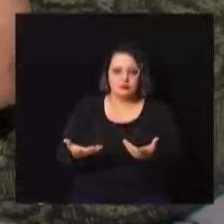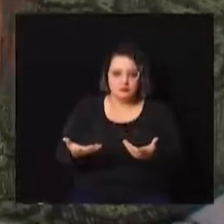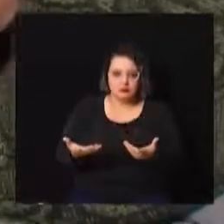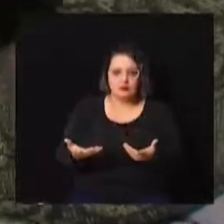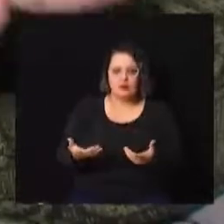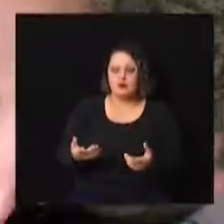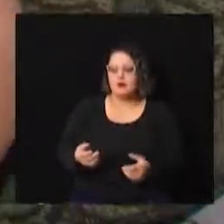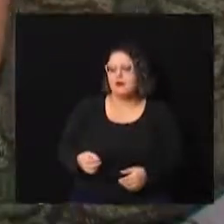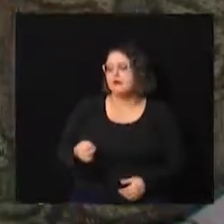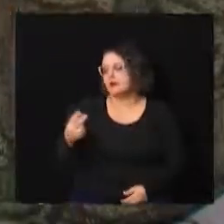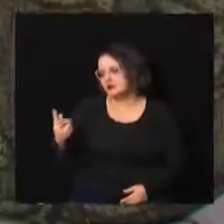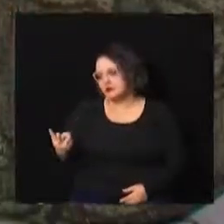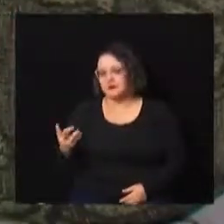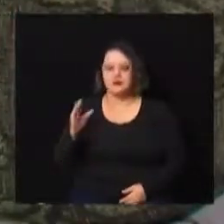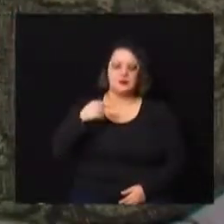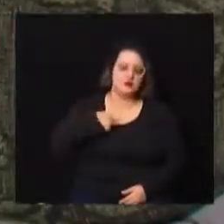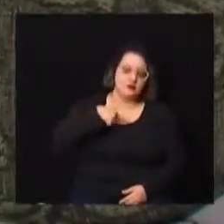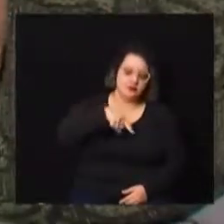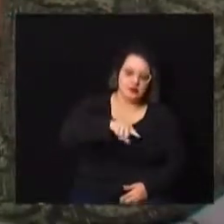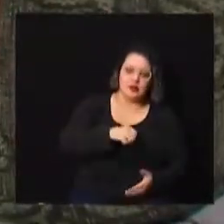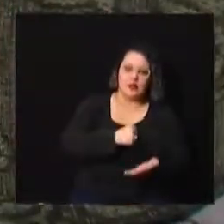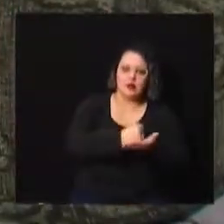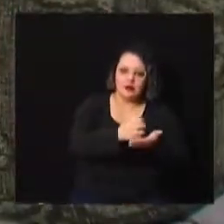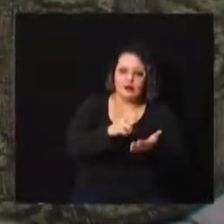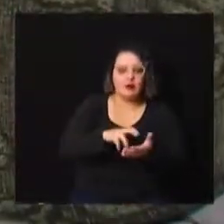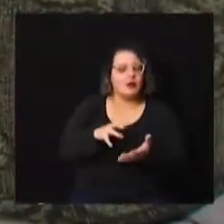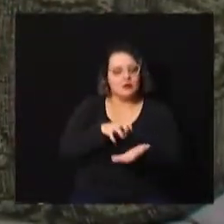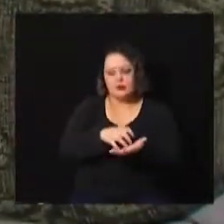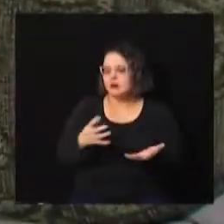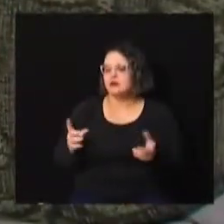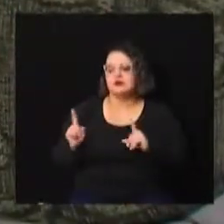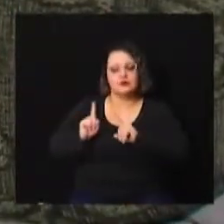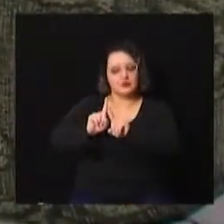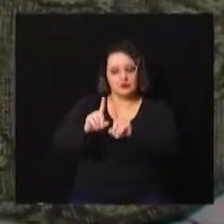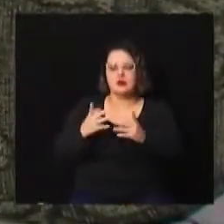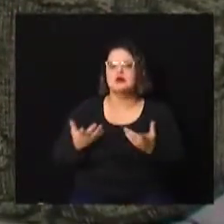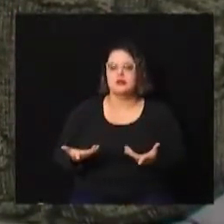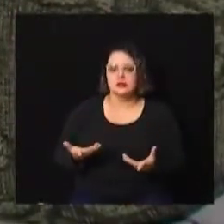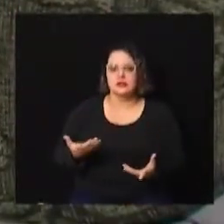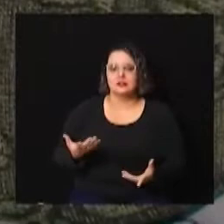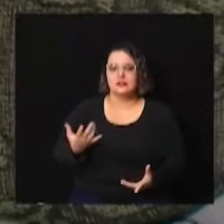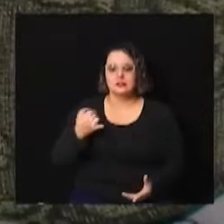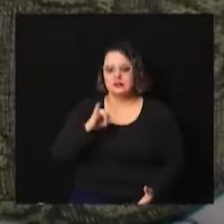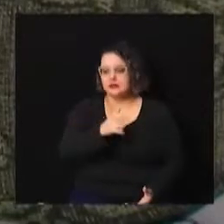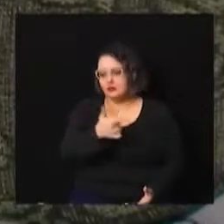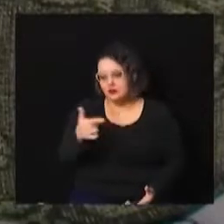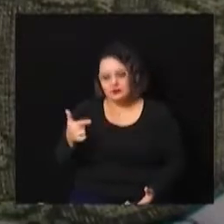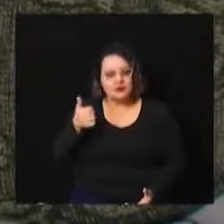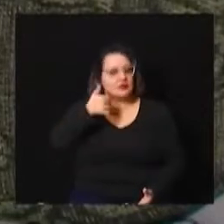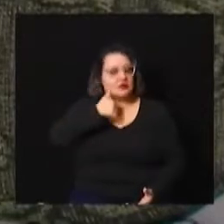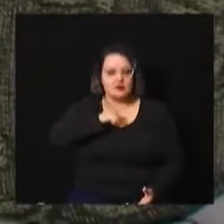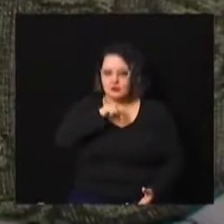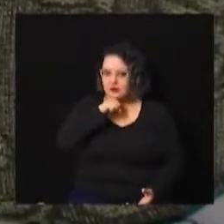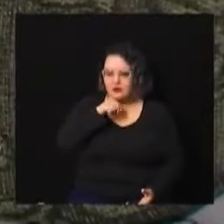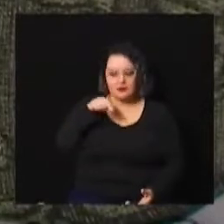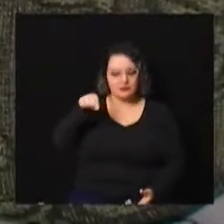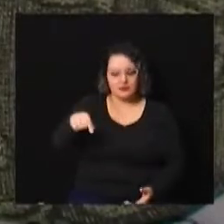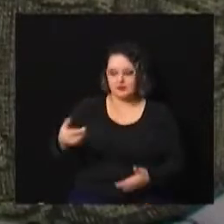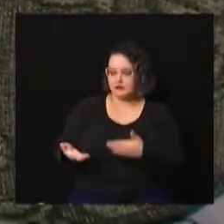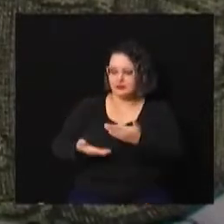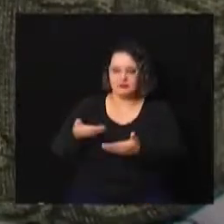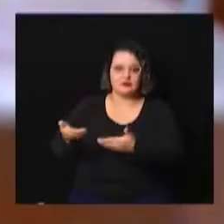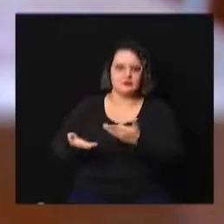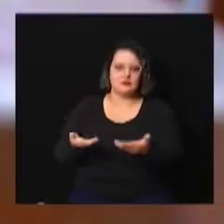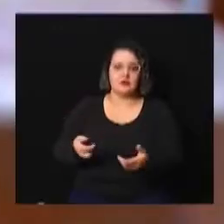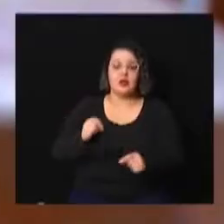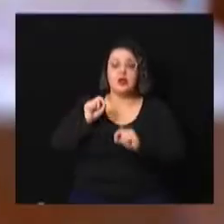Aí você fica com os 2, eu fico com esse. Então, em tudo, a gente é bem parceira mesmo. Acho que se não fosse minha mãe, eu não estaria no